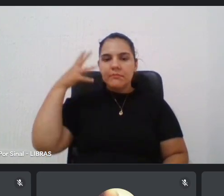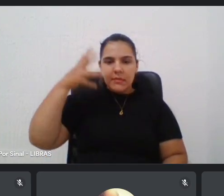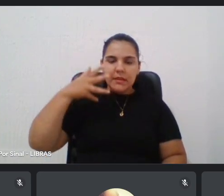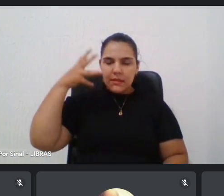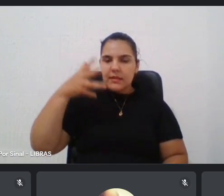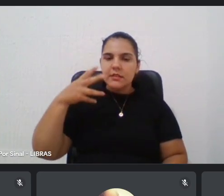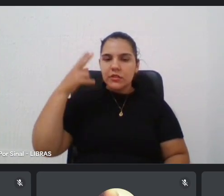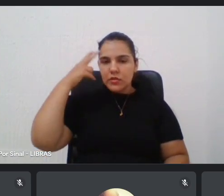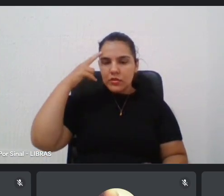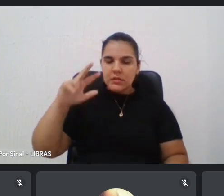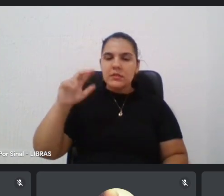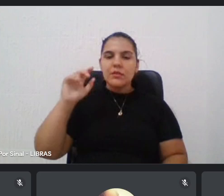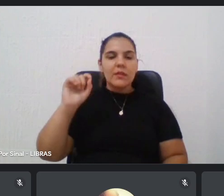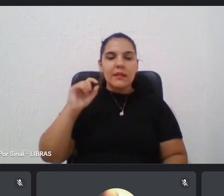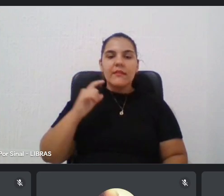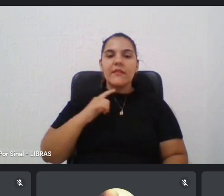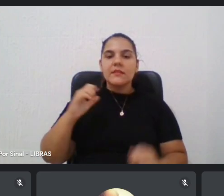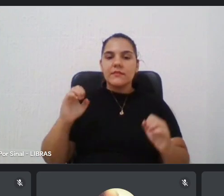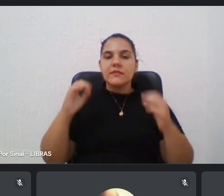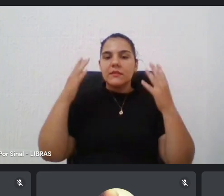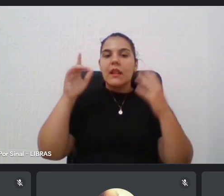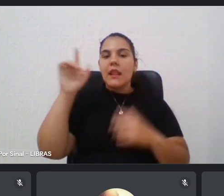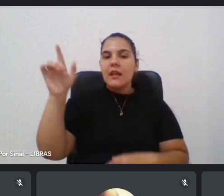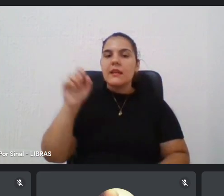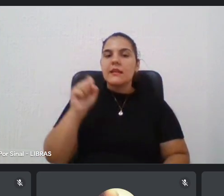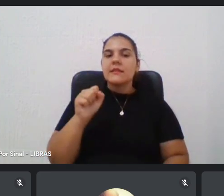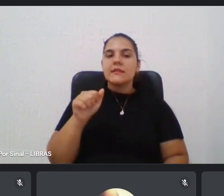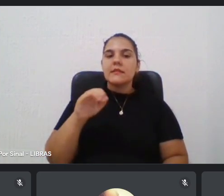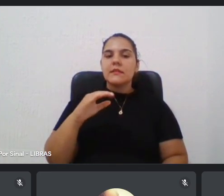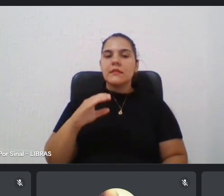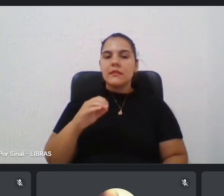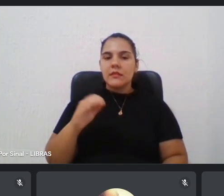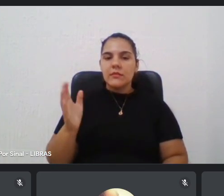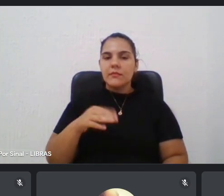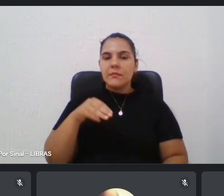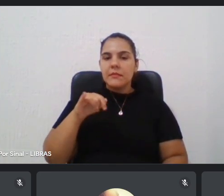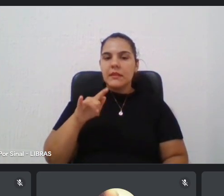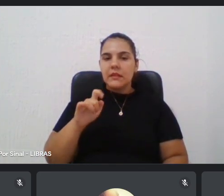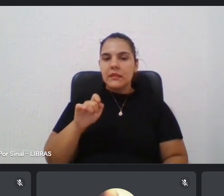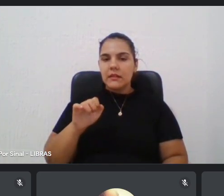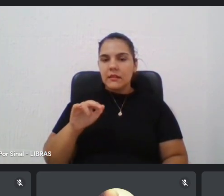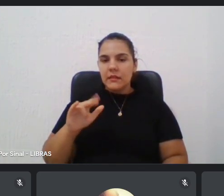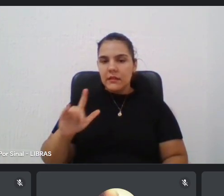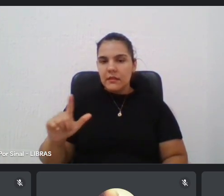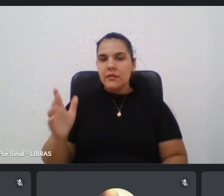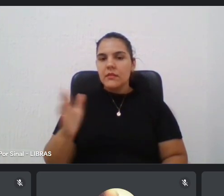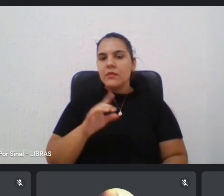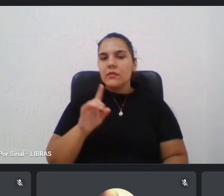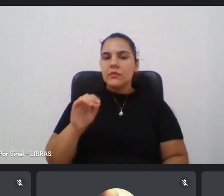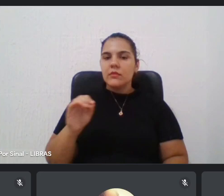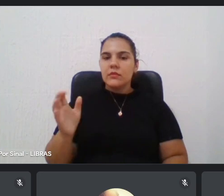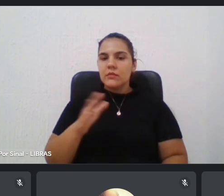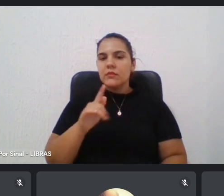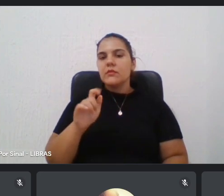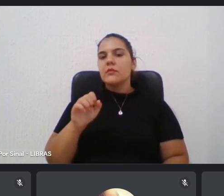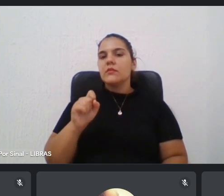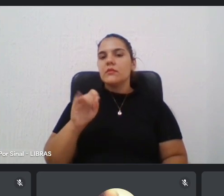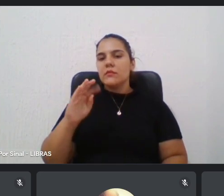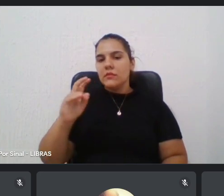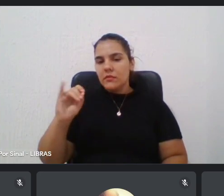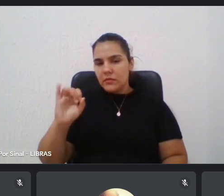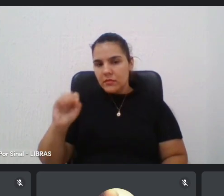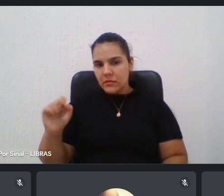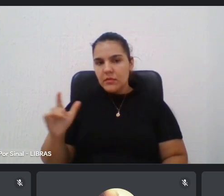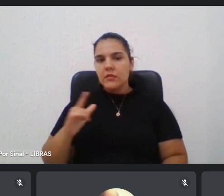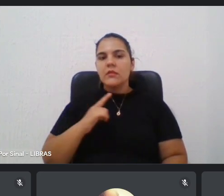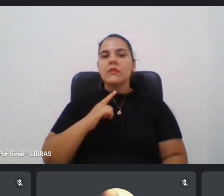festival em São Miguel do Gostoso, trazendo especificamente um recorte sócio-histórico da cultura psicodélica nordestina. Então,